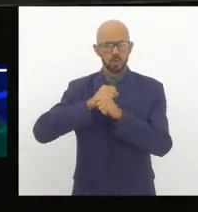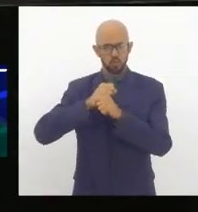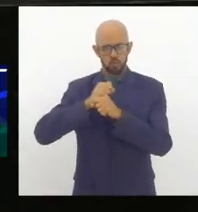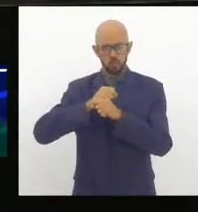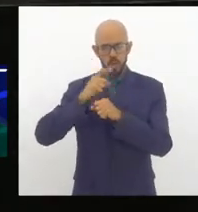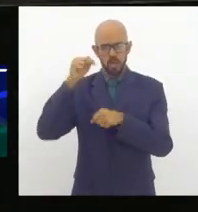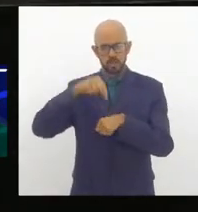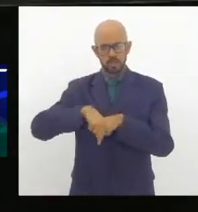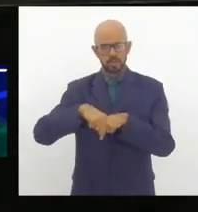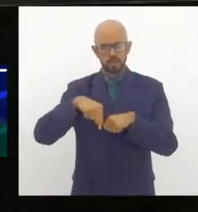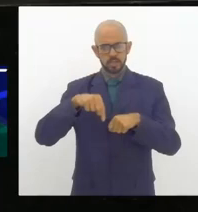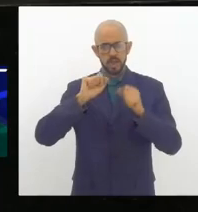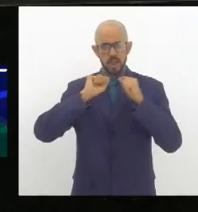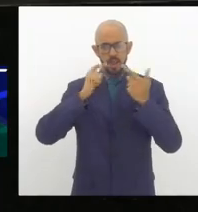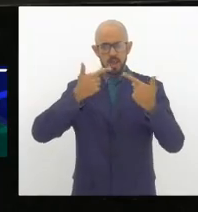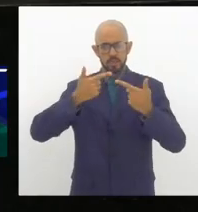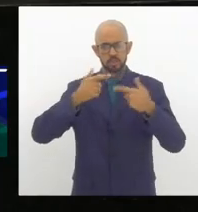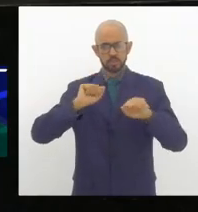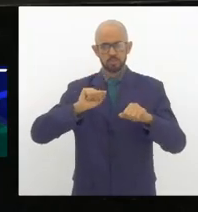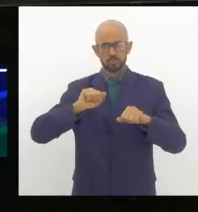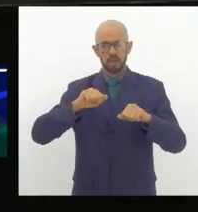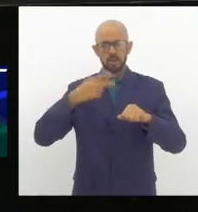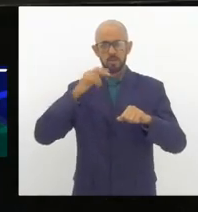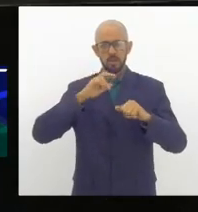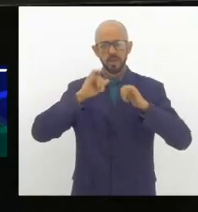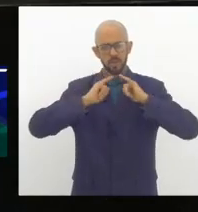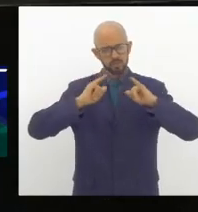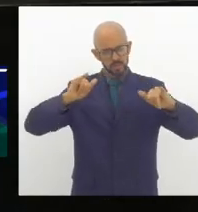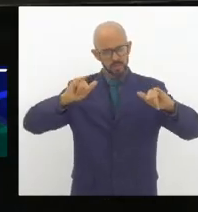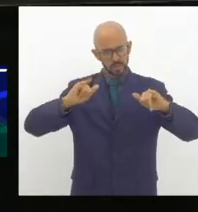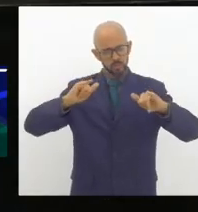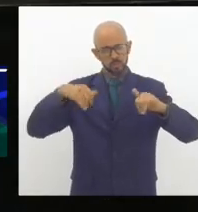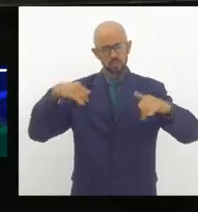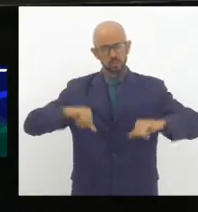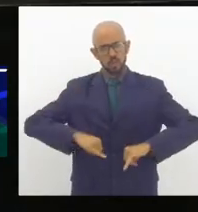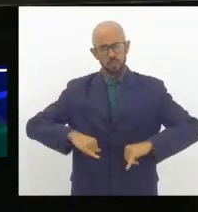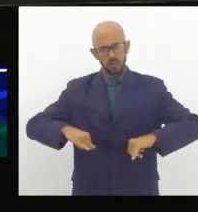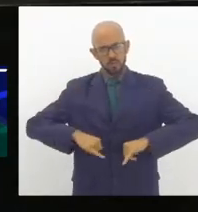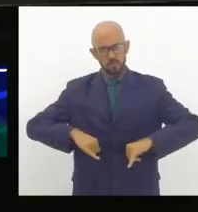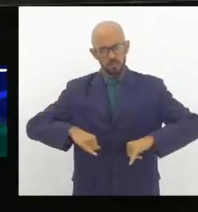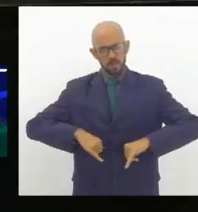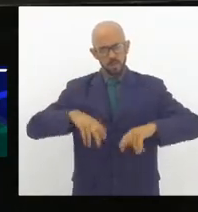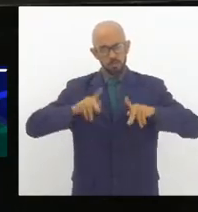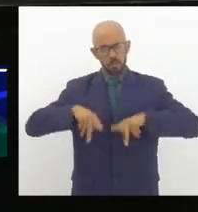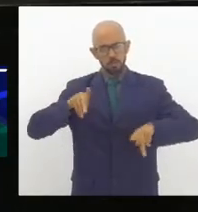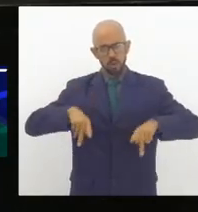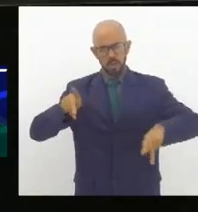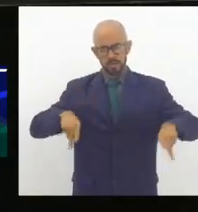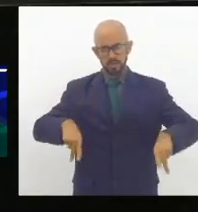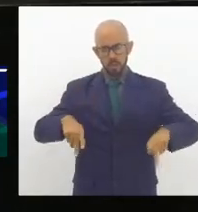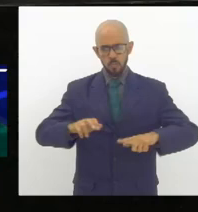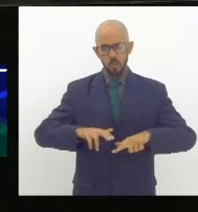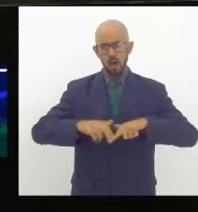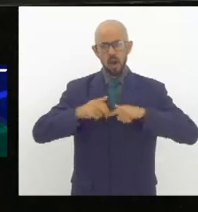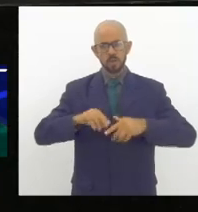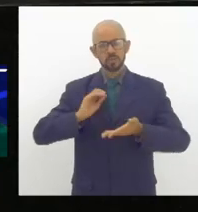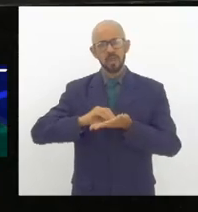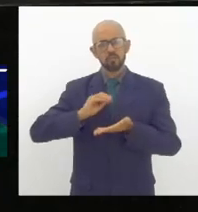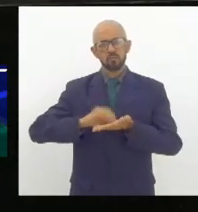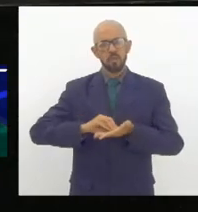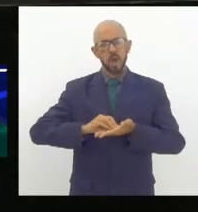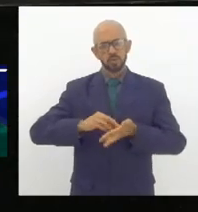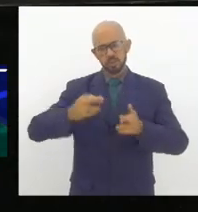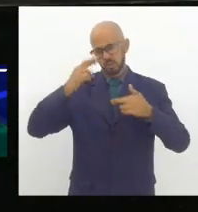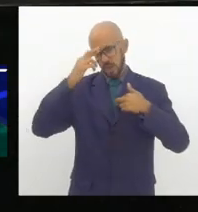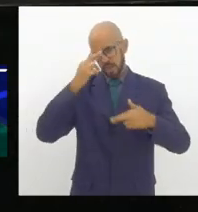e colocando a posição dos usuários os passageiros que estavam desesperados pela falta de